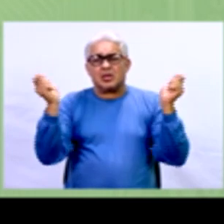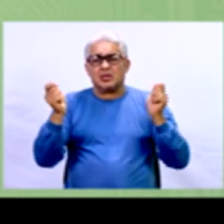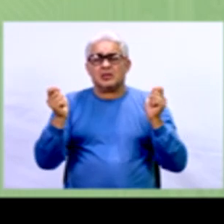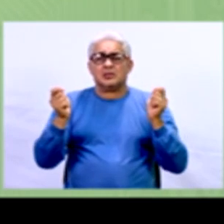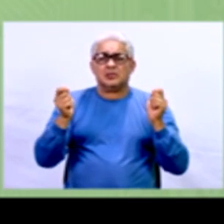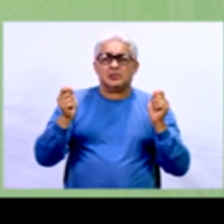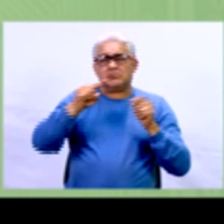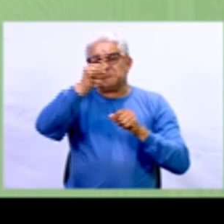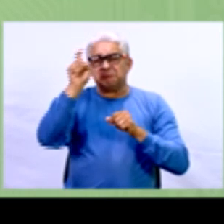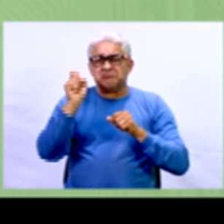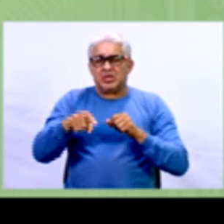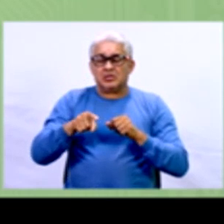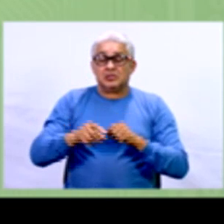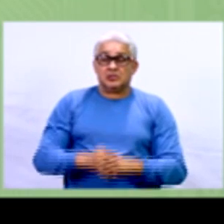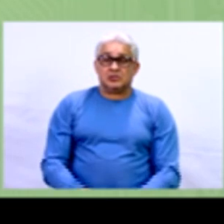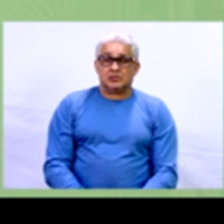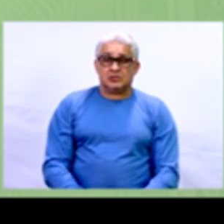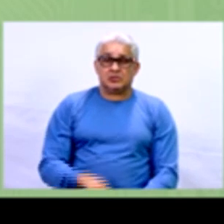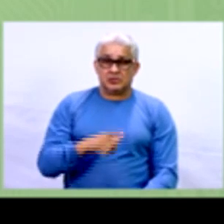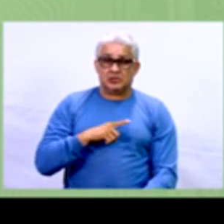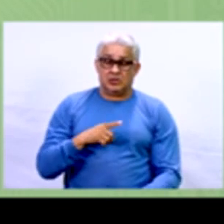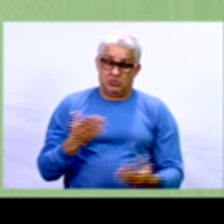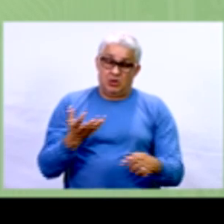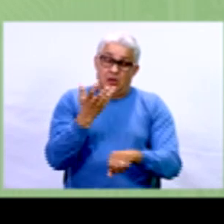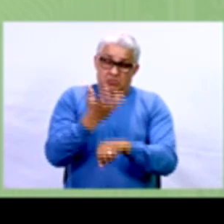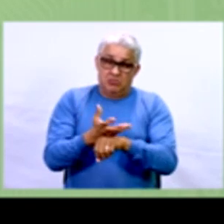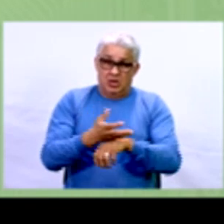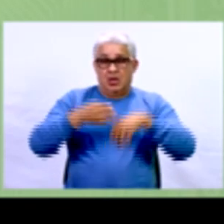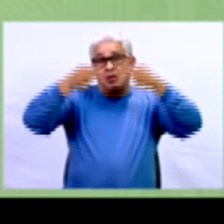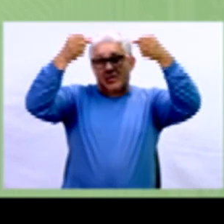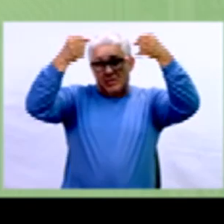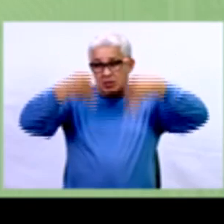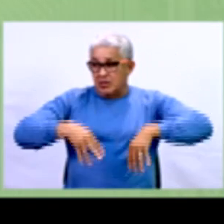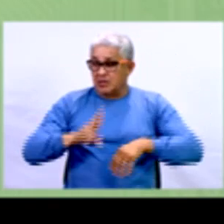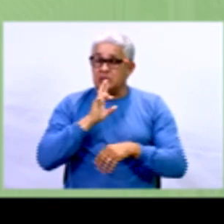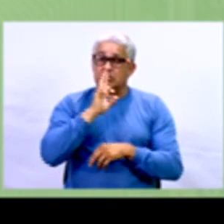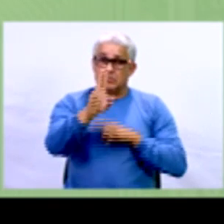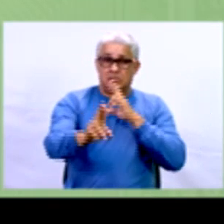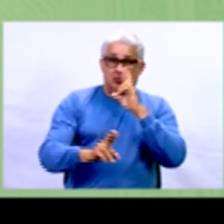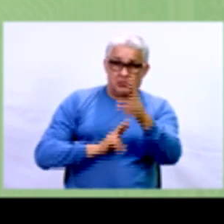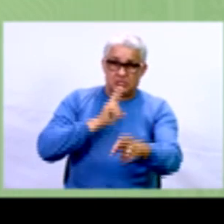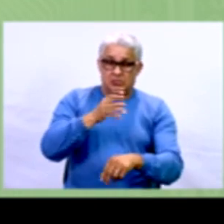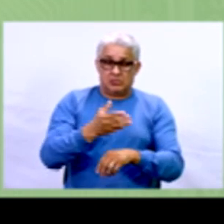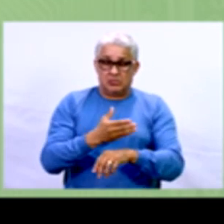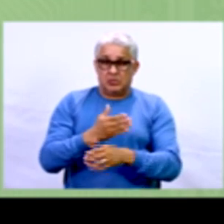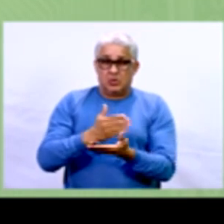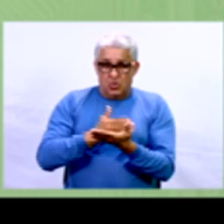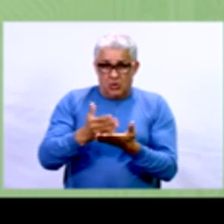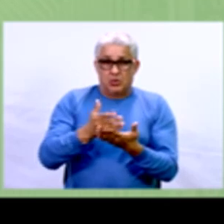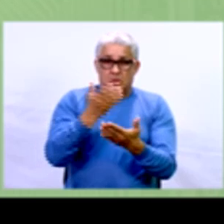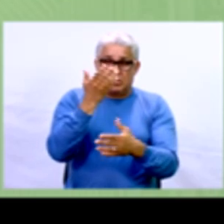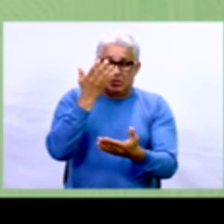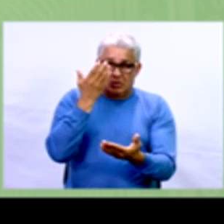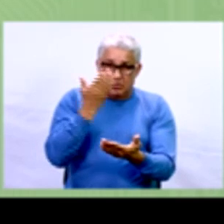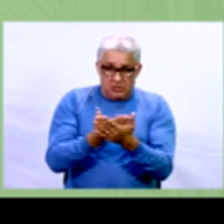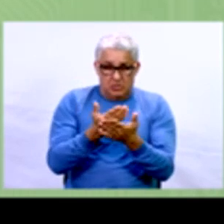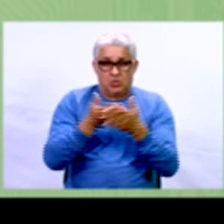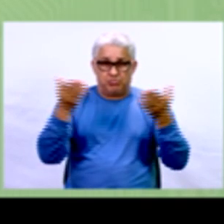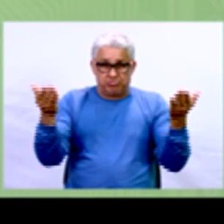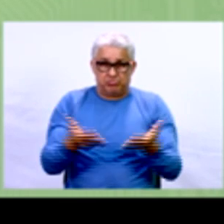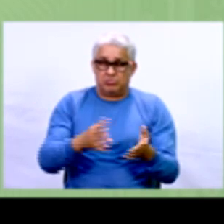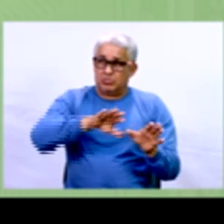multimídia? Essas perguntas é o que nossa disciplina vai responder, começando na aula de hoje. Então vamos lá.